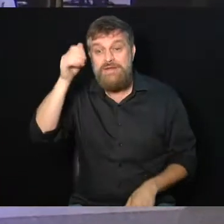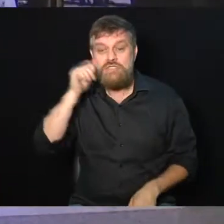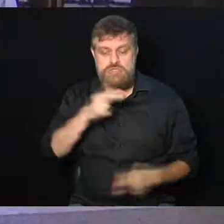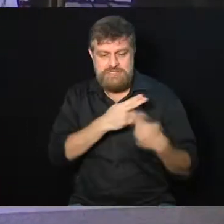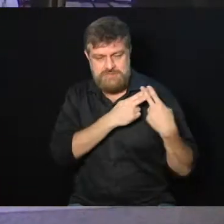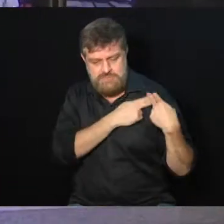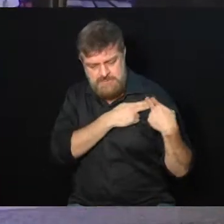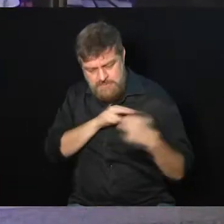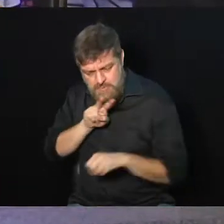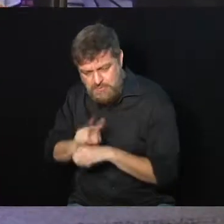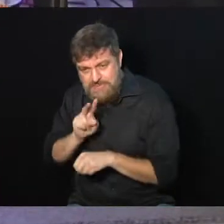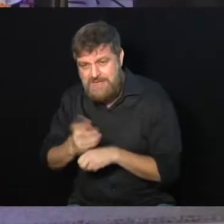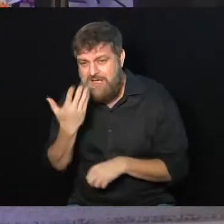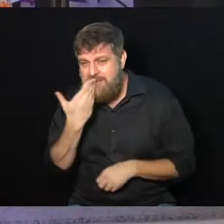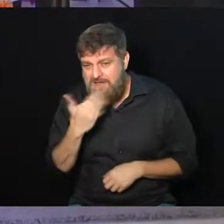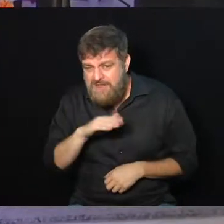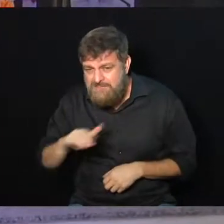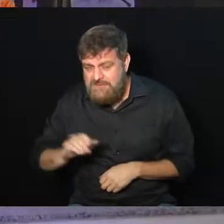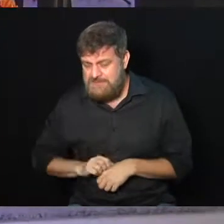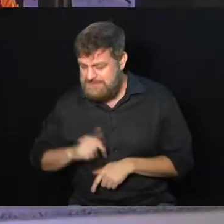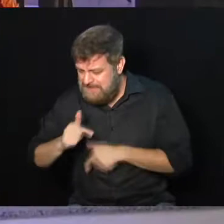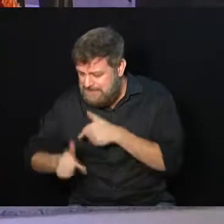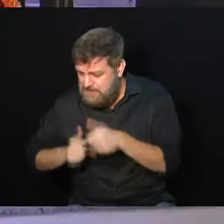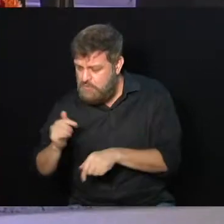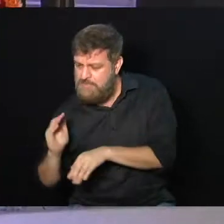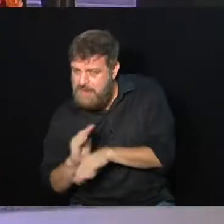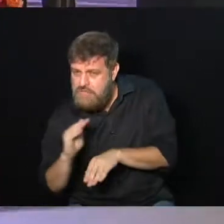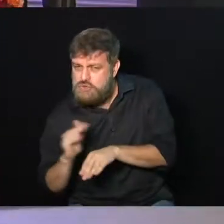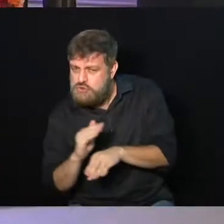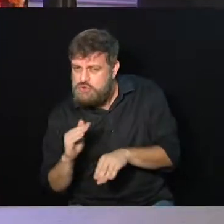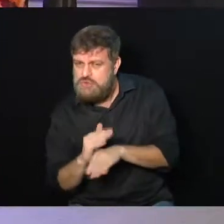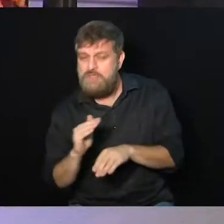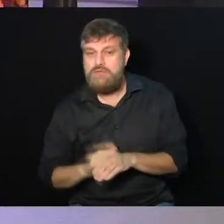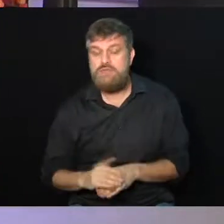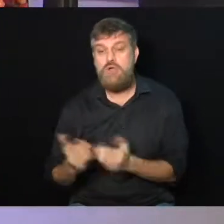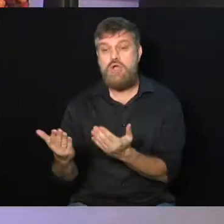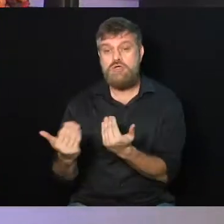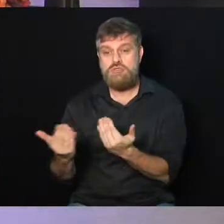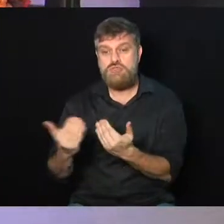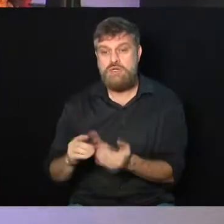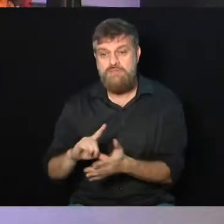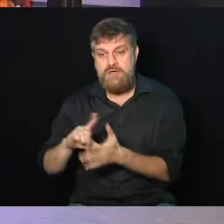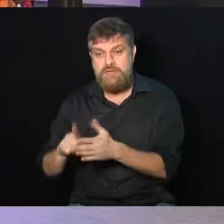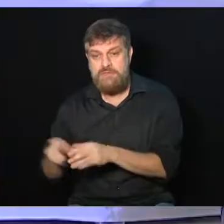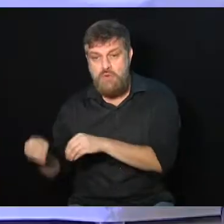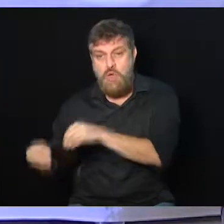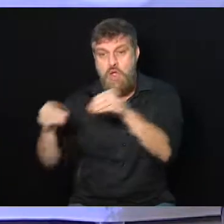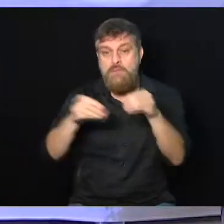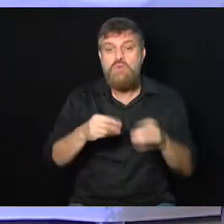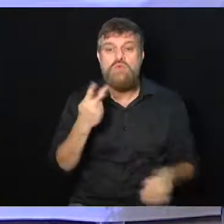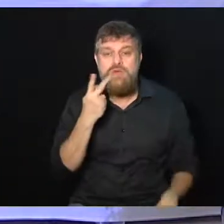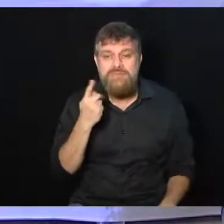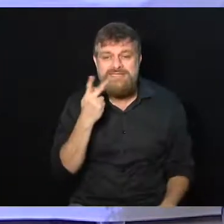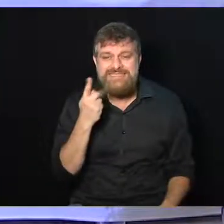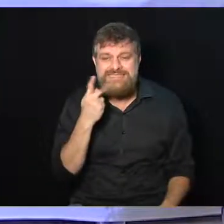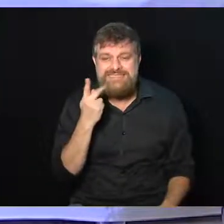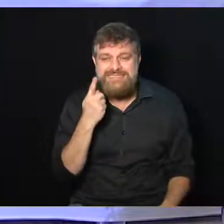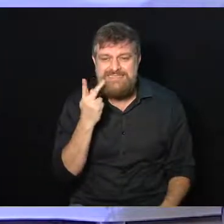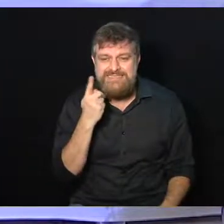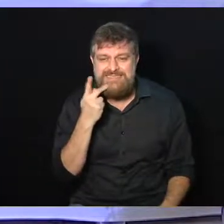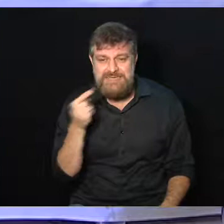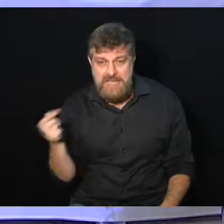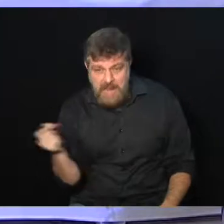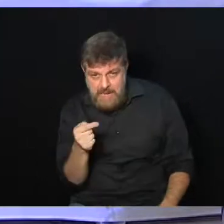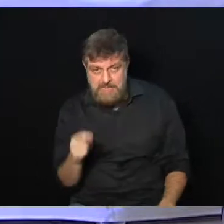precisou desde a infância ajudar no sustento da família. Na juventude mudou-se para Fortaleza, no Ceará,